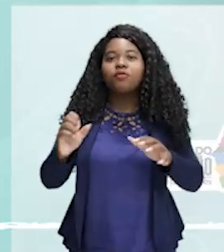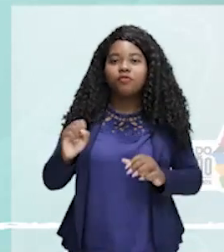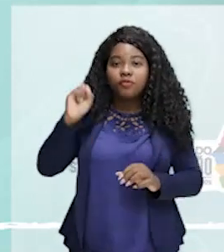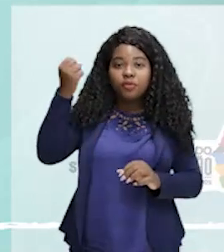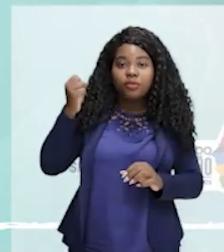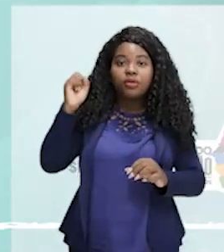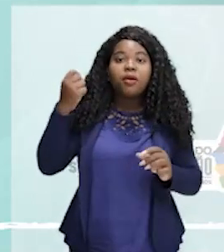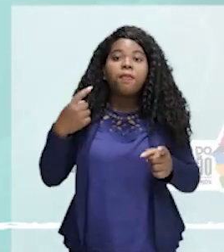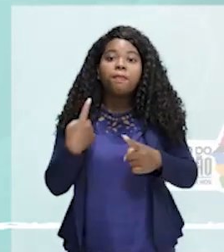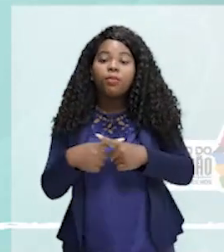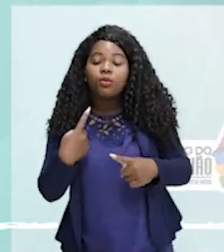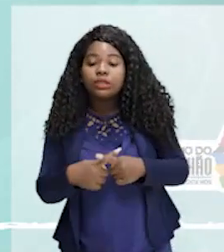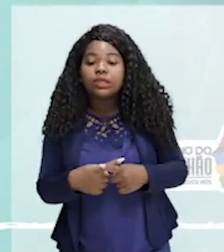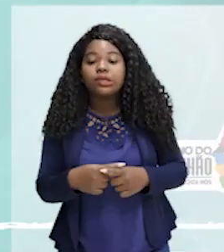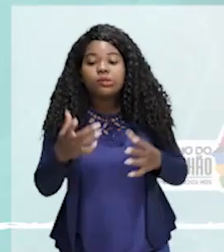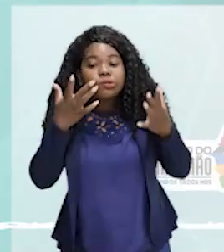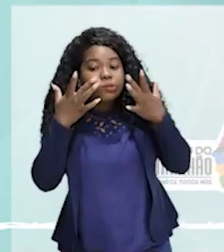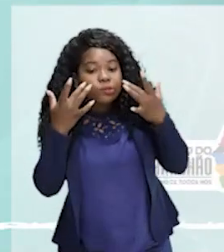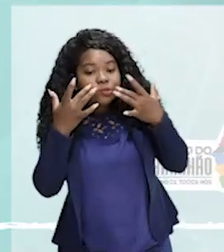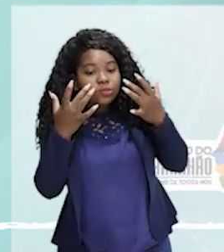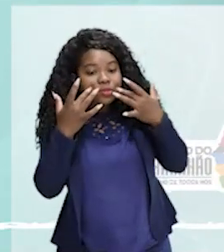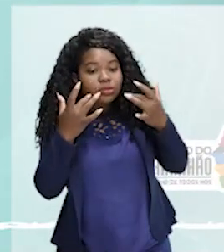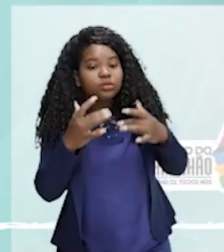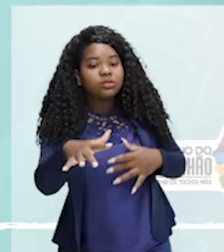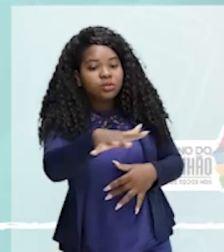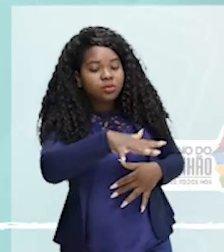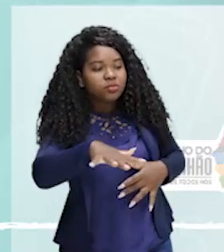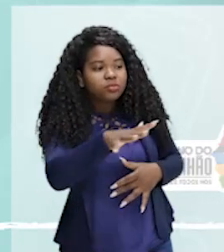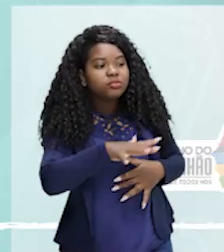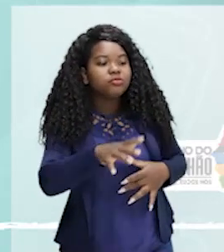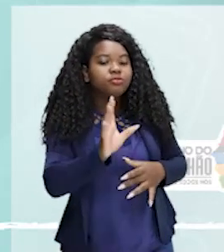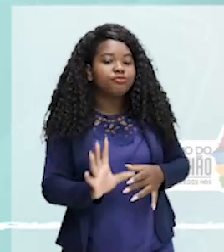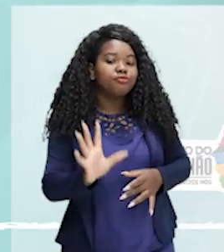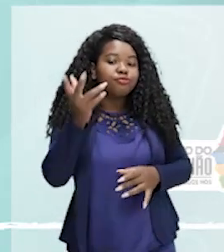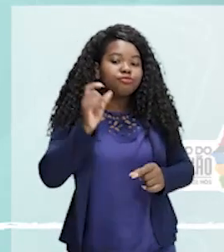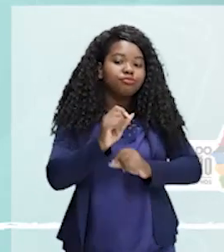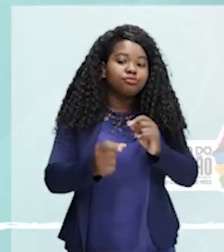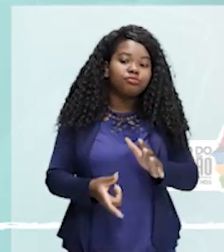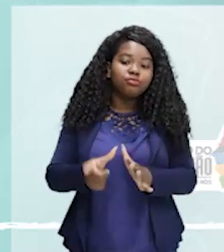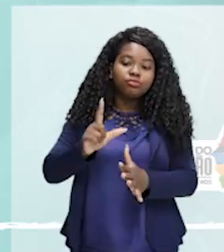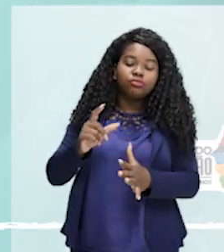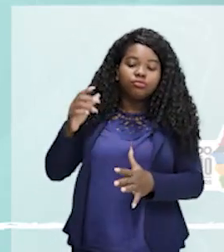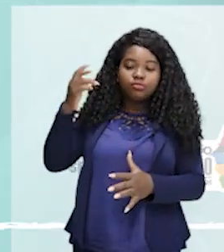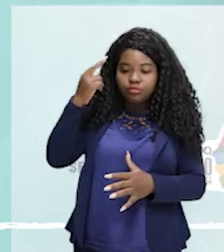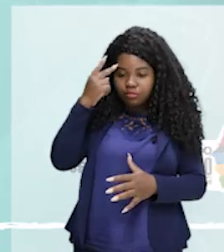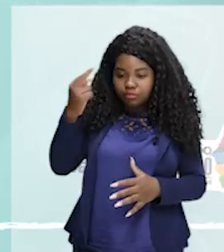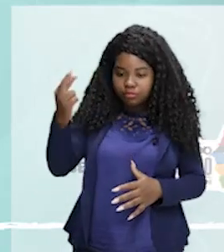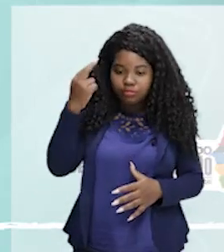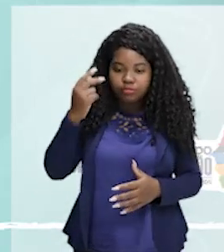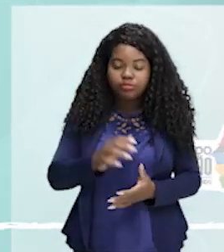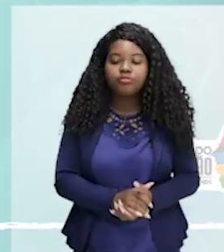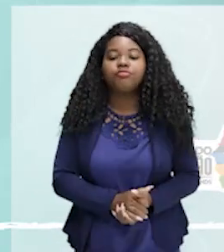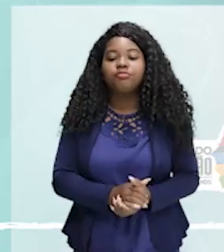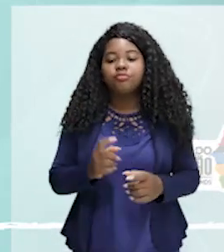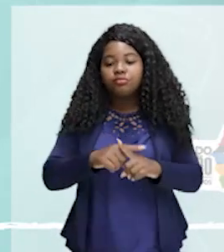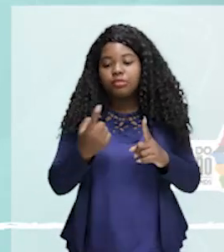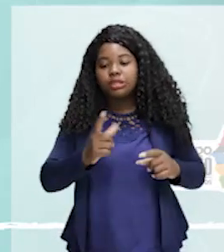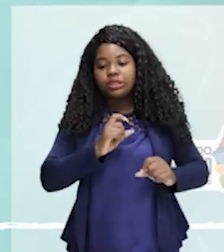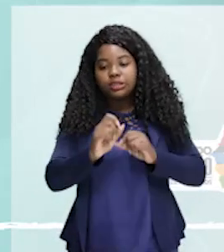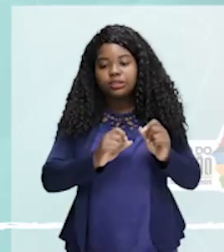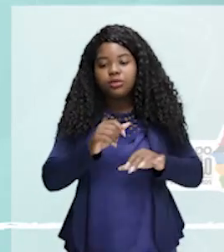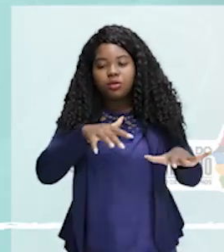é exatamente formatado na pré-história, mas existem manifestações que nós